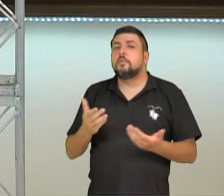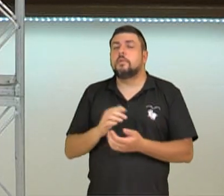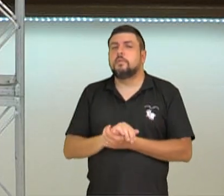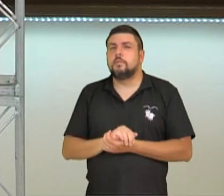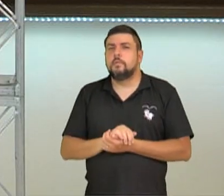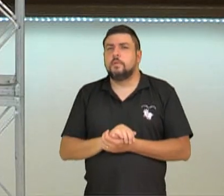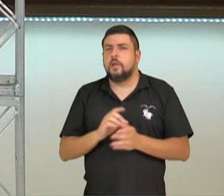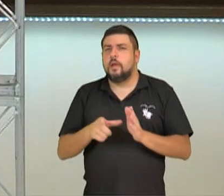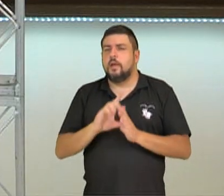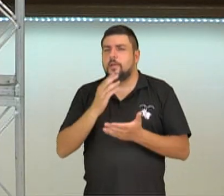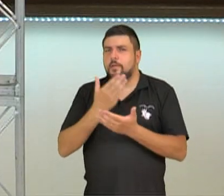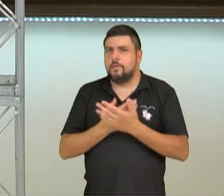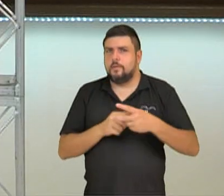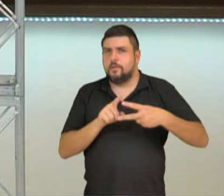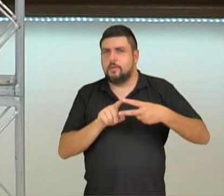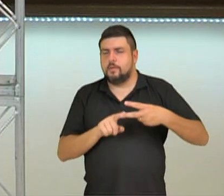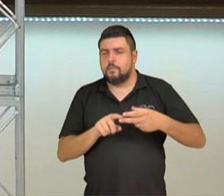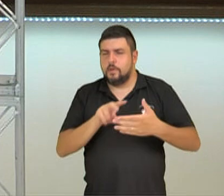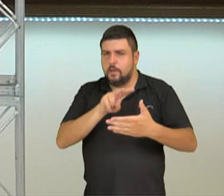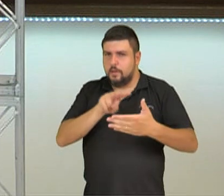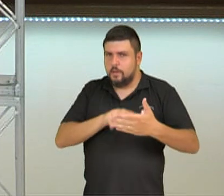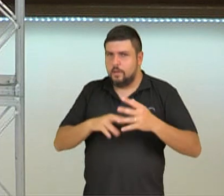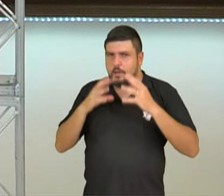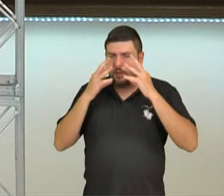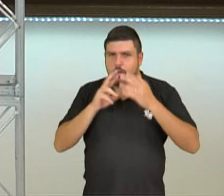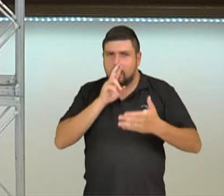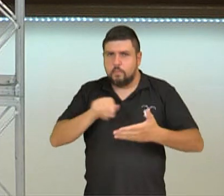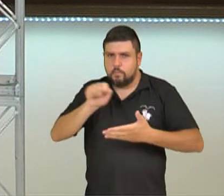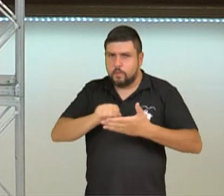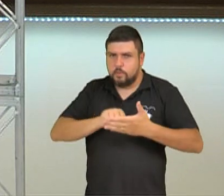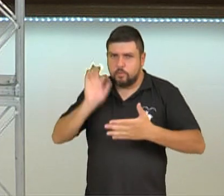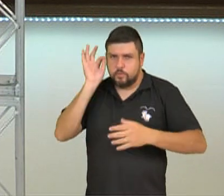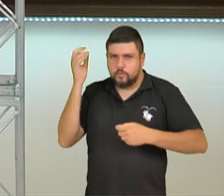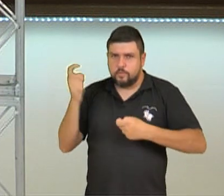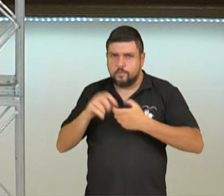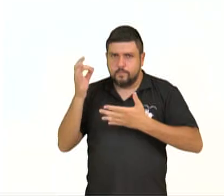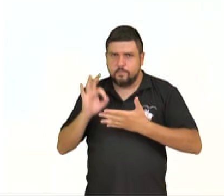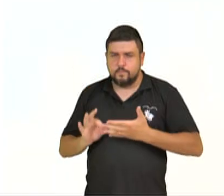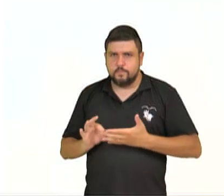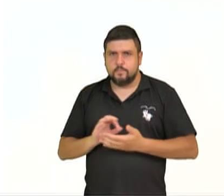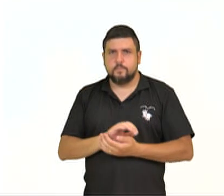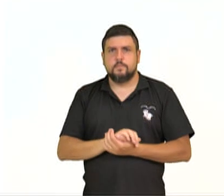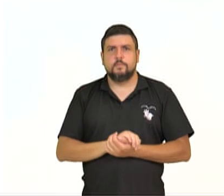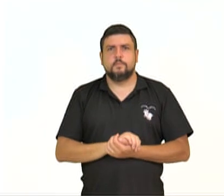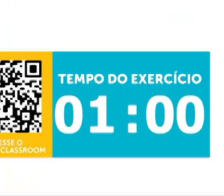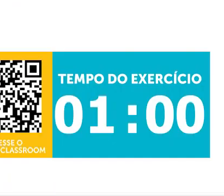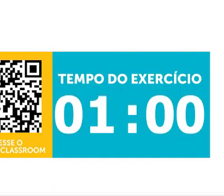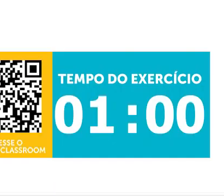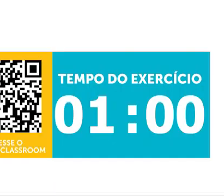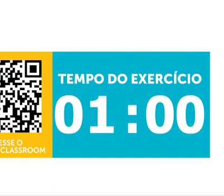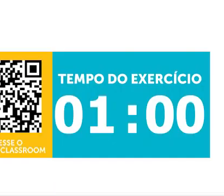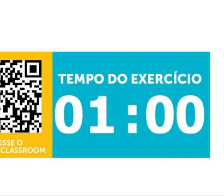conceitos que nós estudamos. Então leiam com atenção, respondam e já voltamos para corrigir.